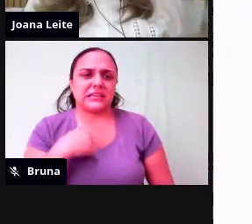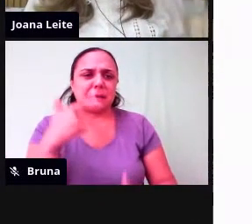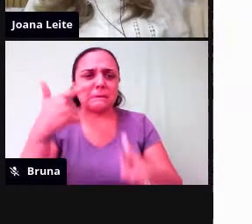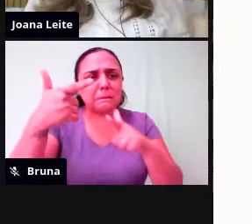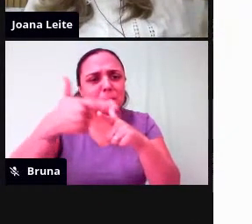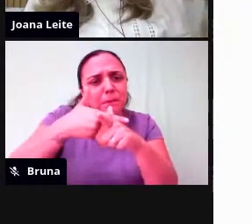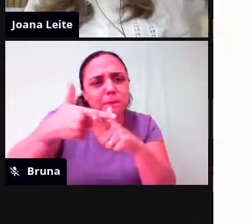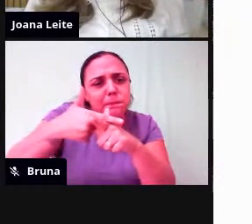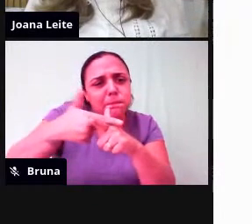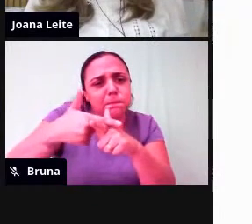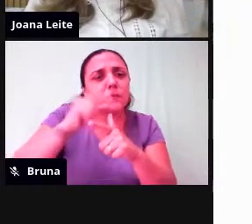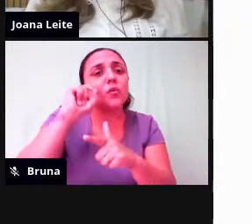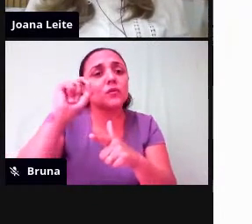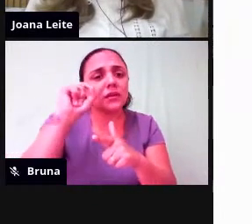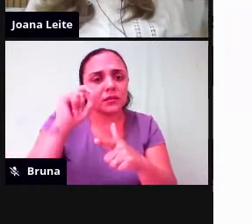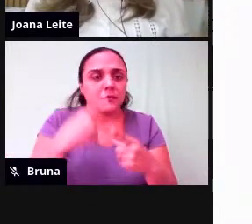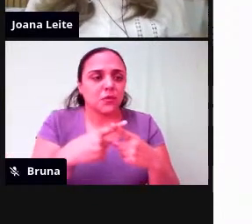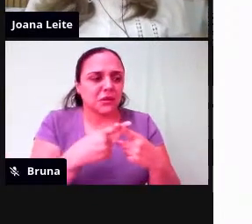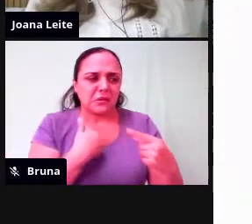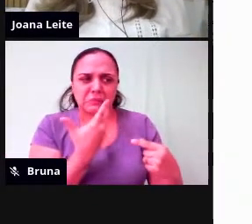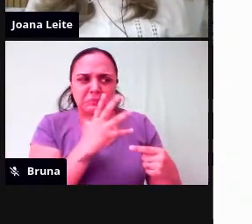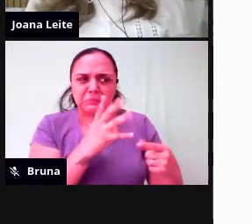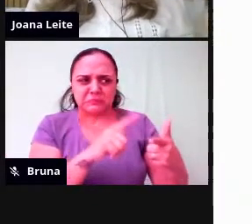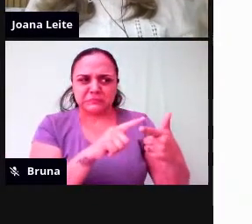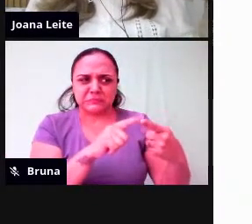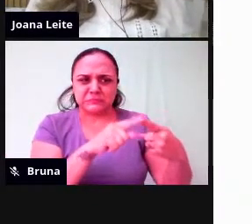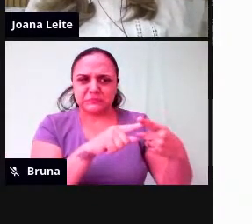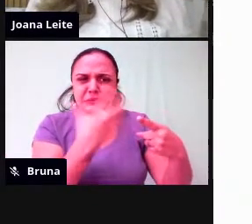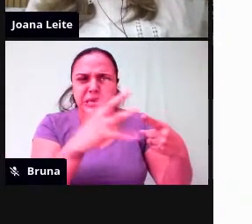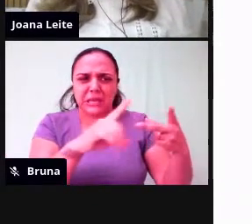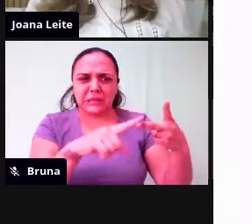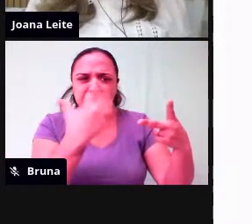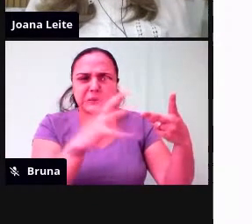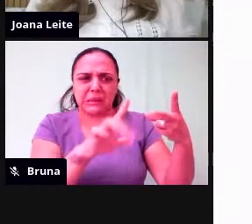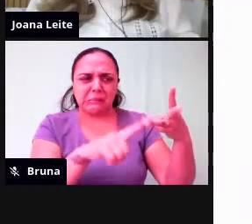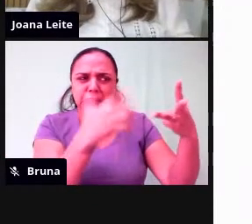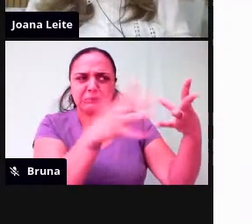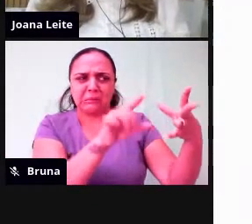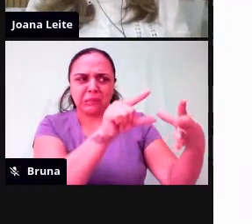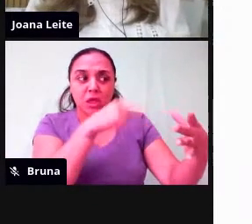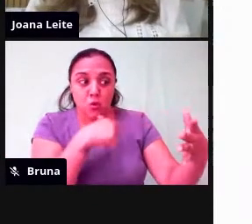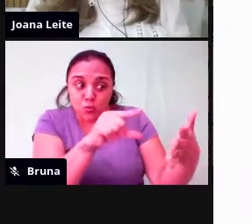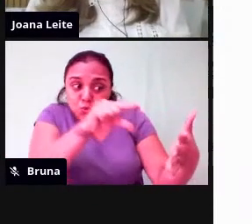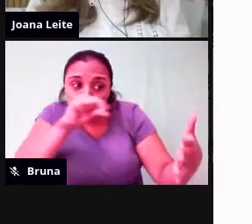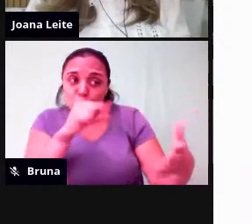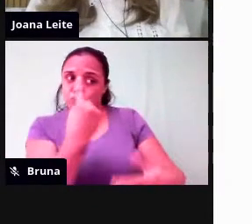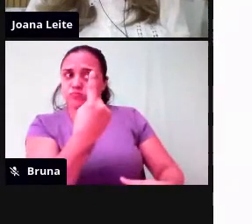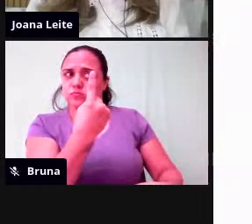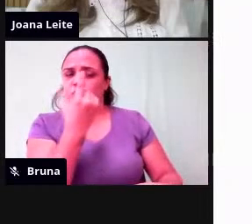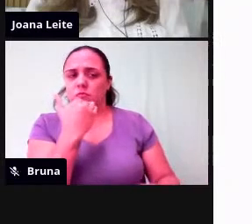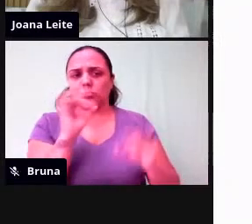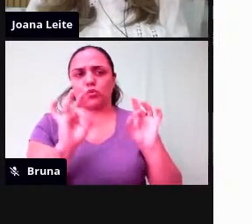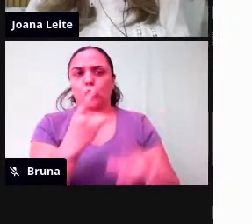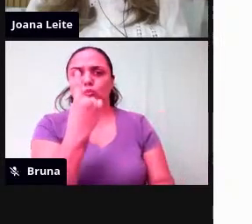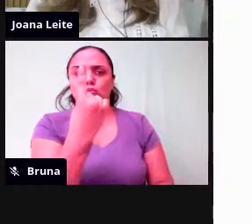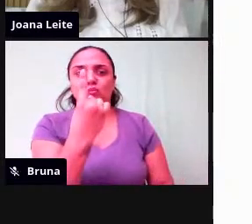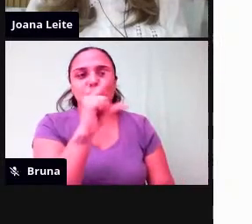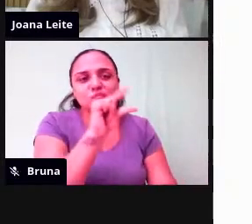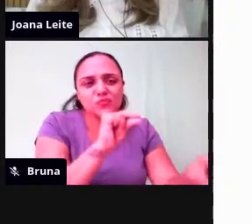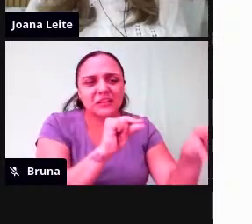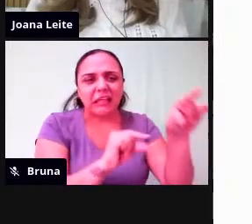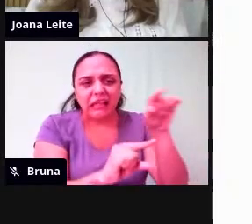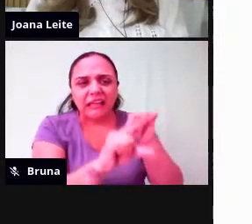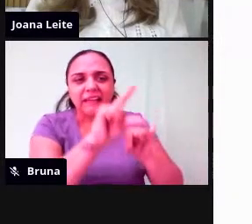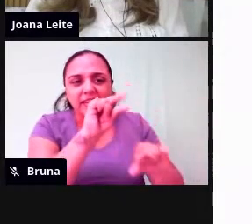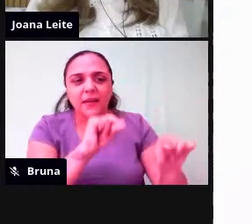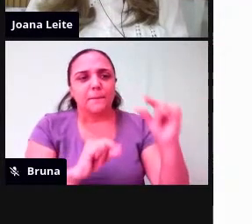para a própria criança, para o próprio indivíduo. Logicamente, se o indivíduo tem seletividade, ele tem um menor consumo de vários alimentos.